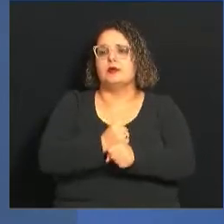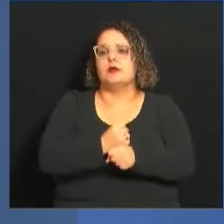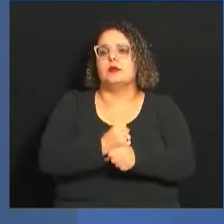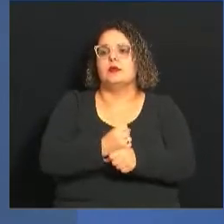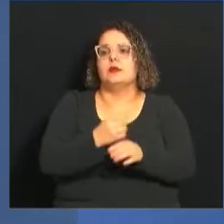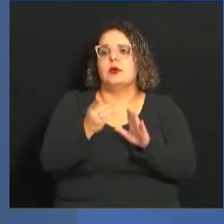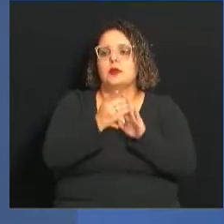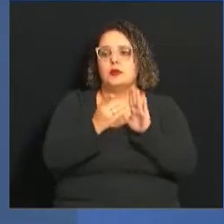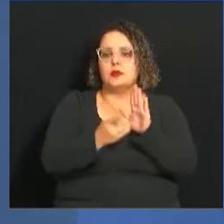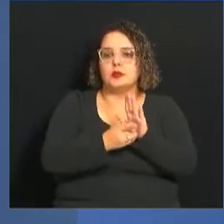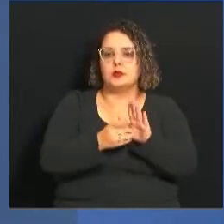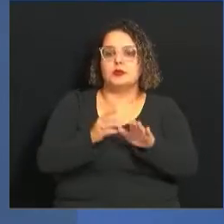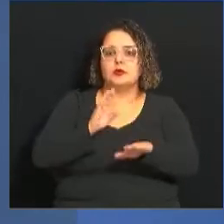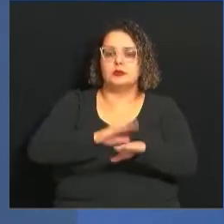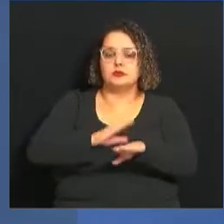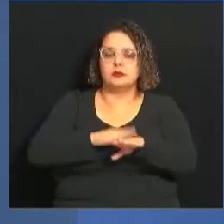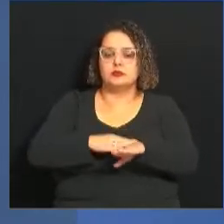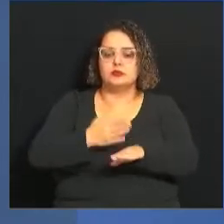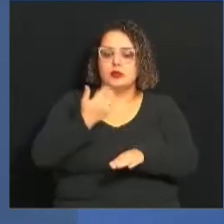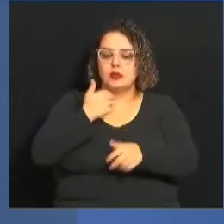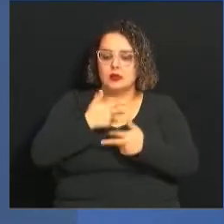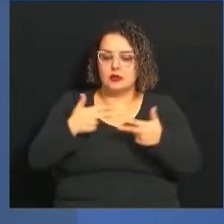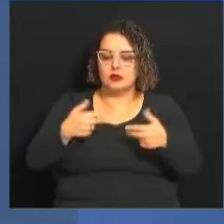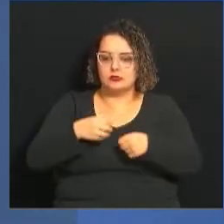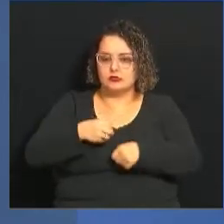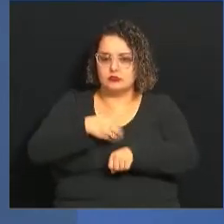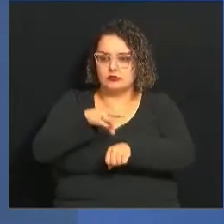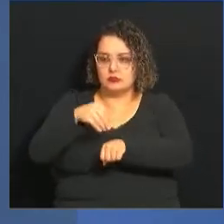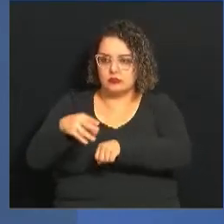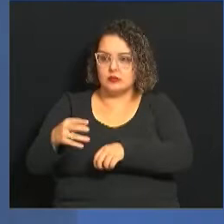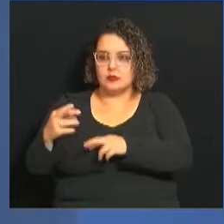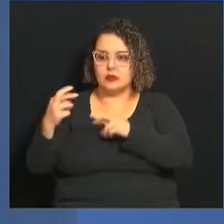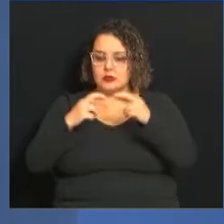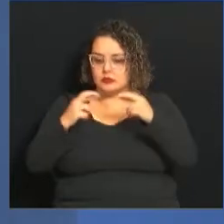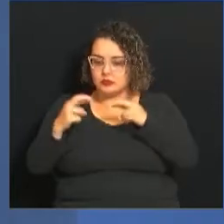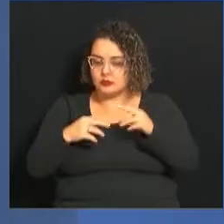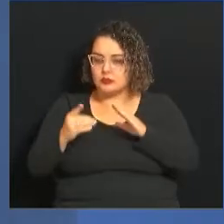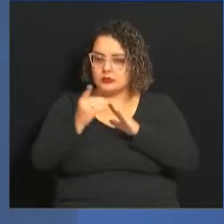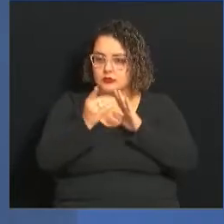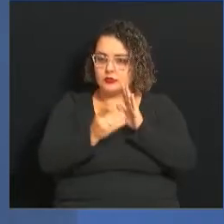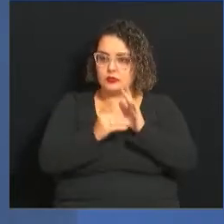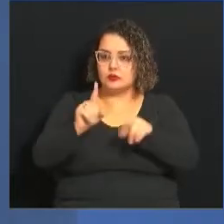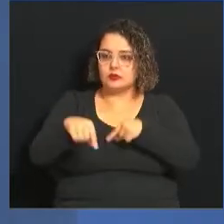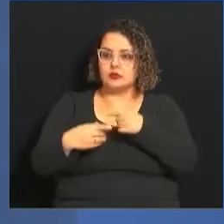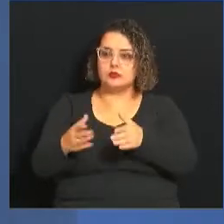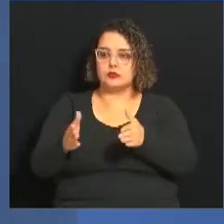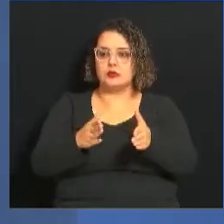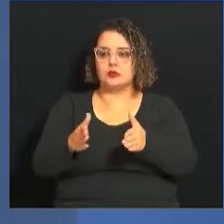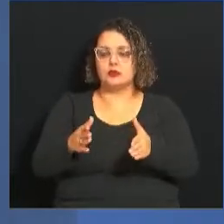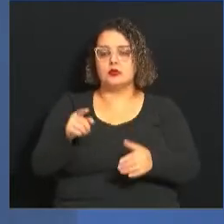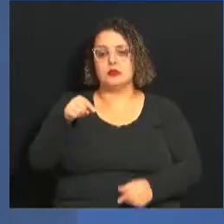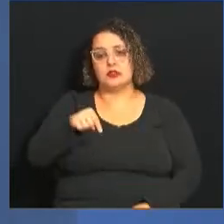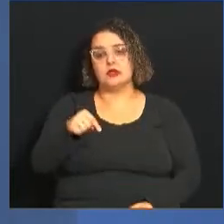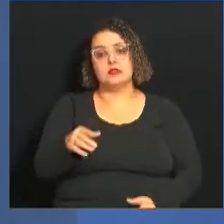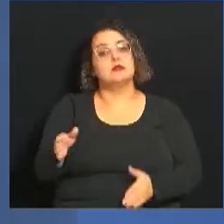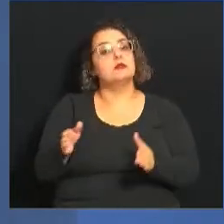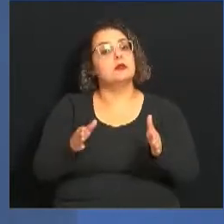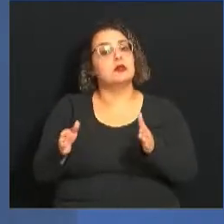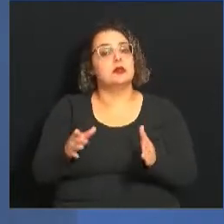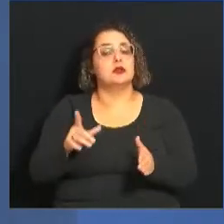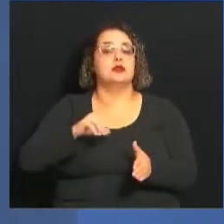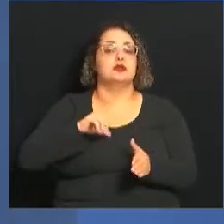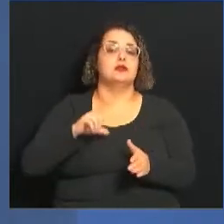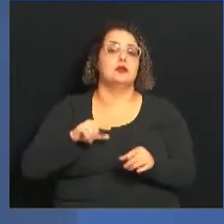alimentos, decreto esse que foi revisado, a gente está num outro momento, mas nesse período nós tivemos,